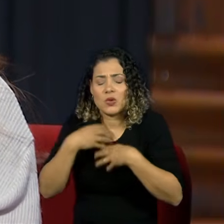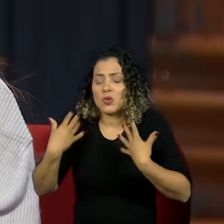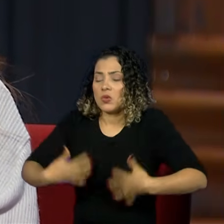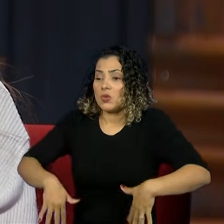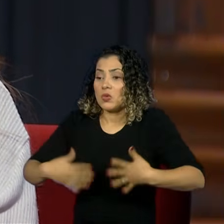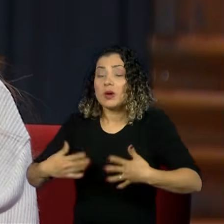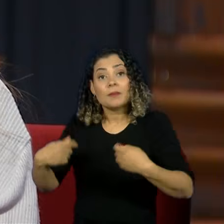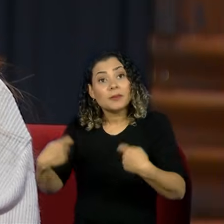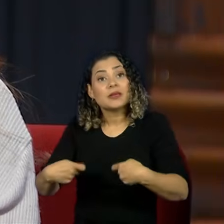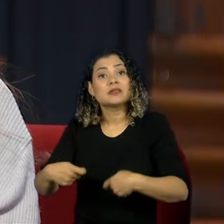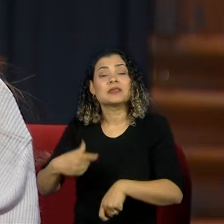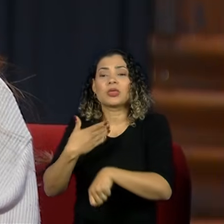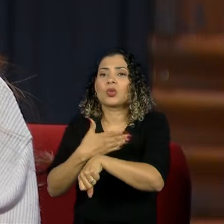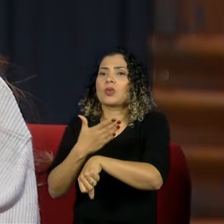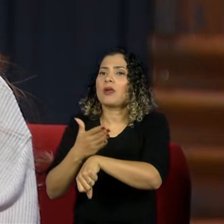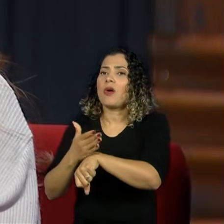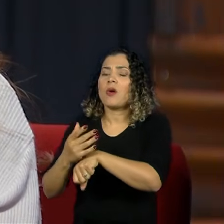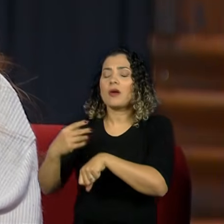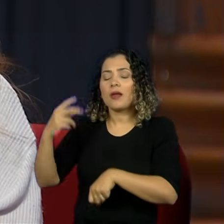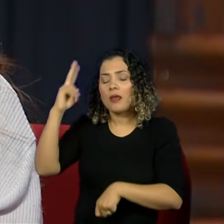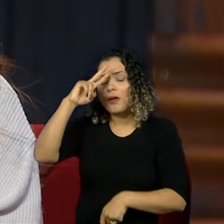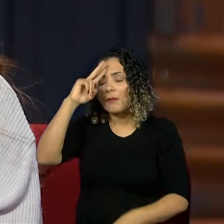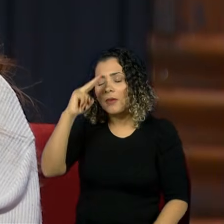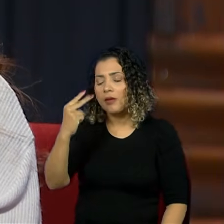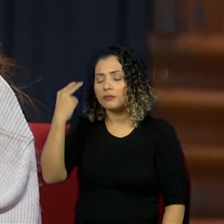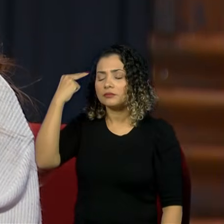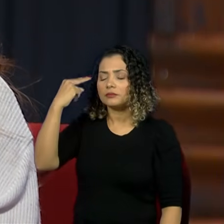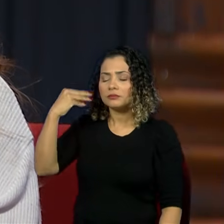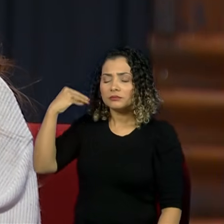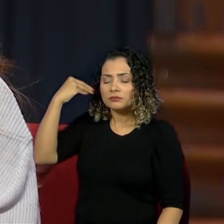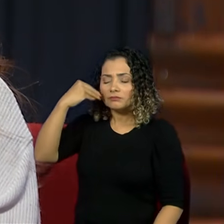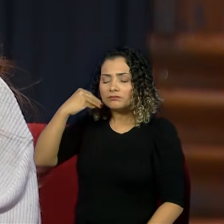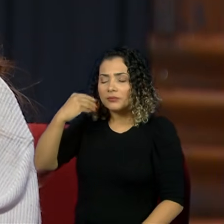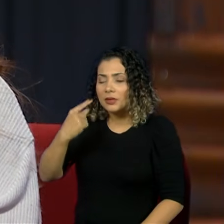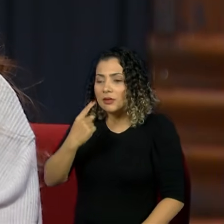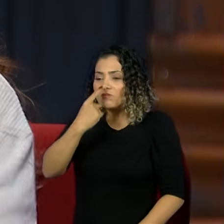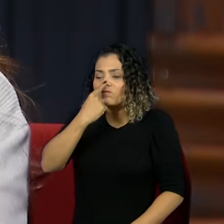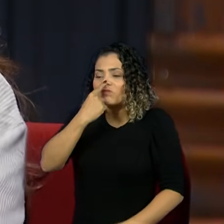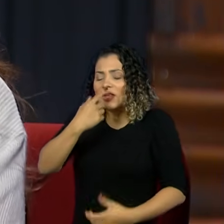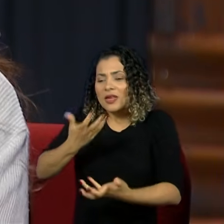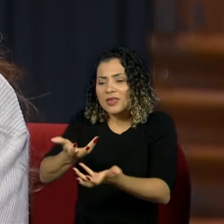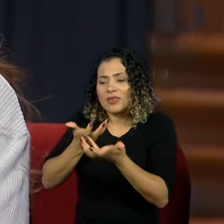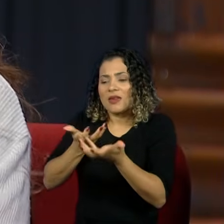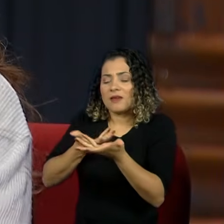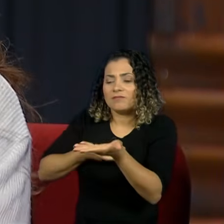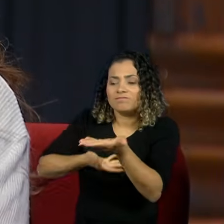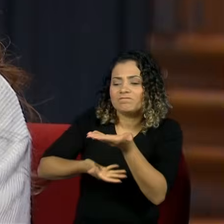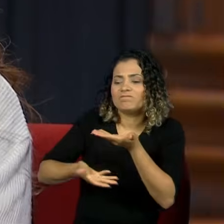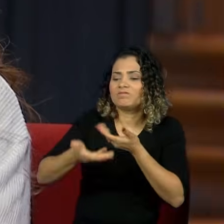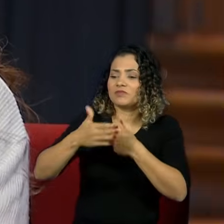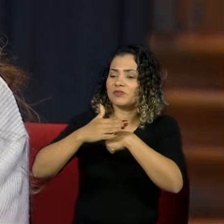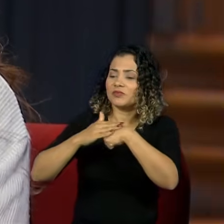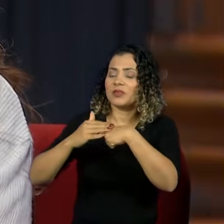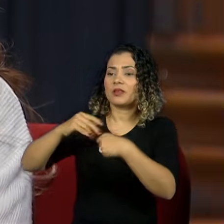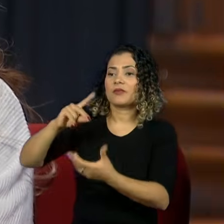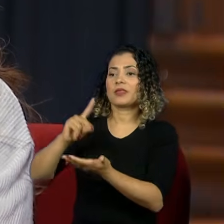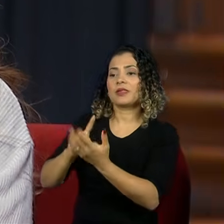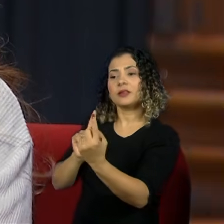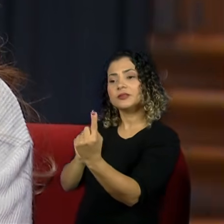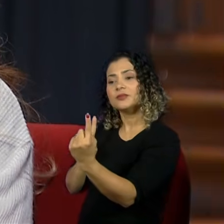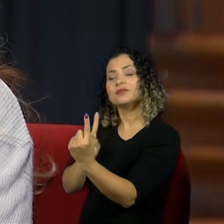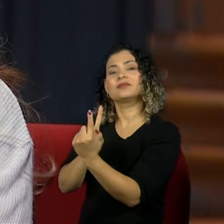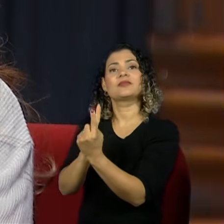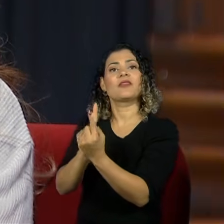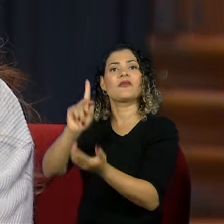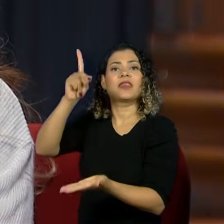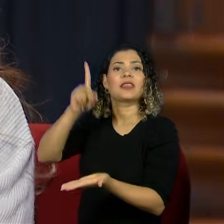tempo todo na nossa vida. Pelo menos buscar a proximidade dessa inteireza, dessa verdade, do encontro que